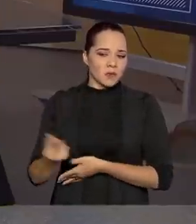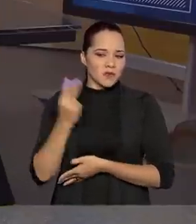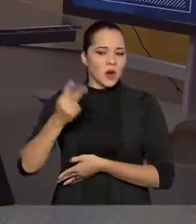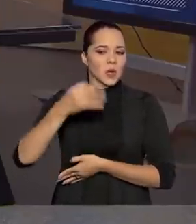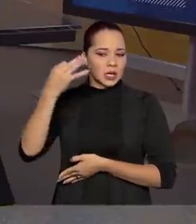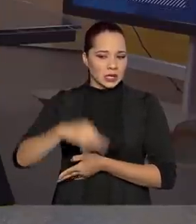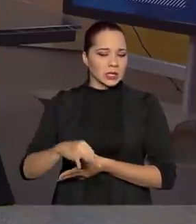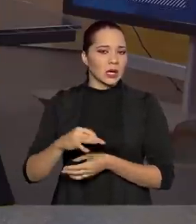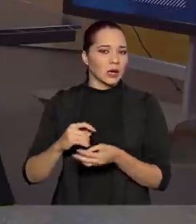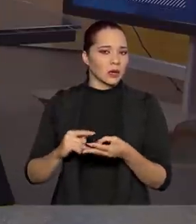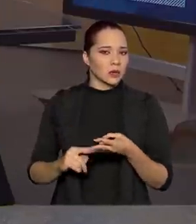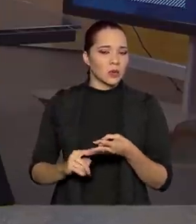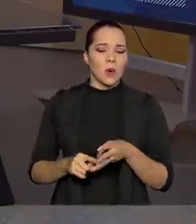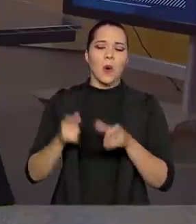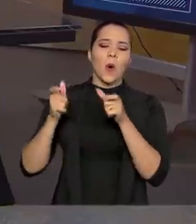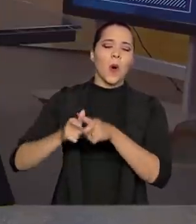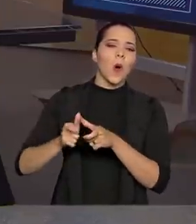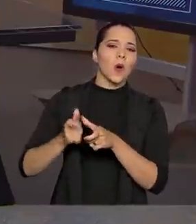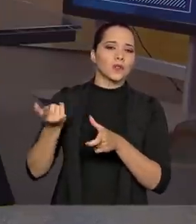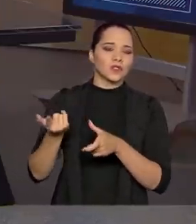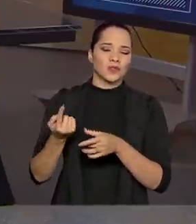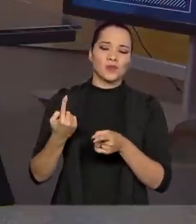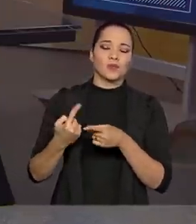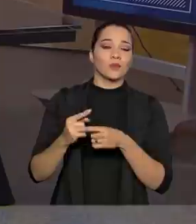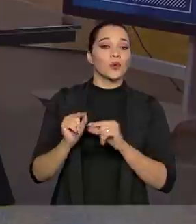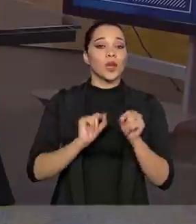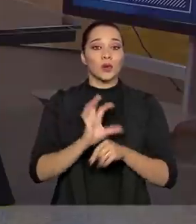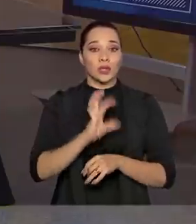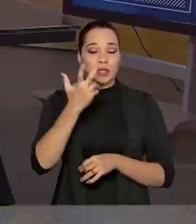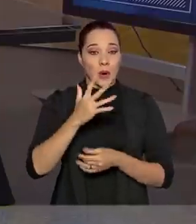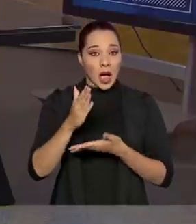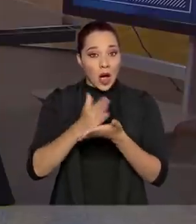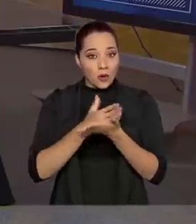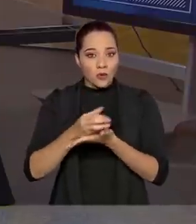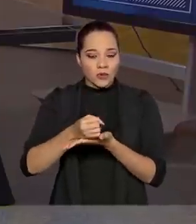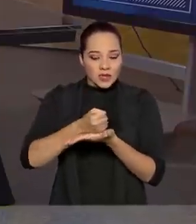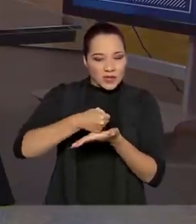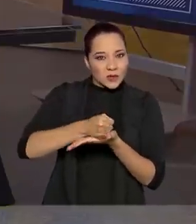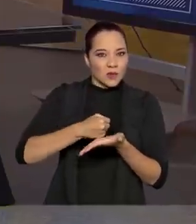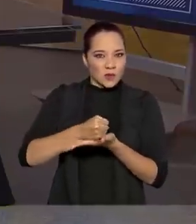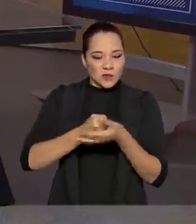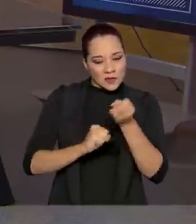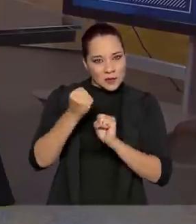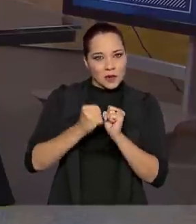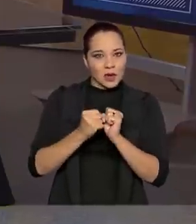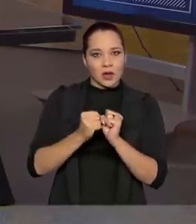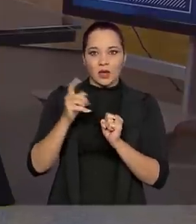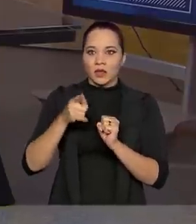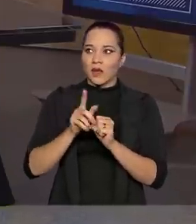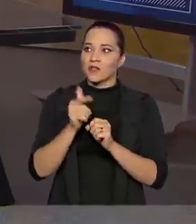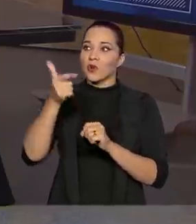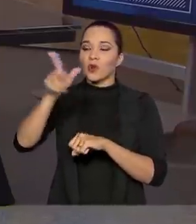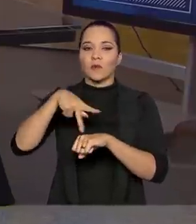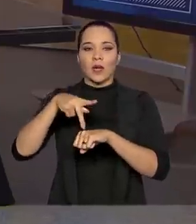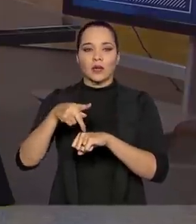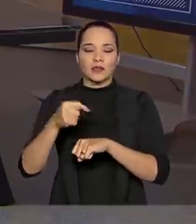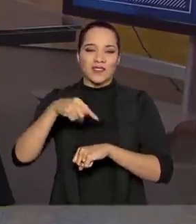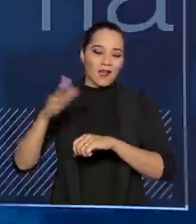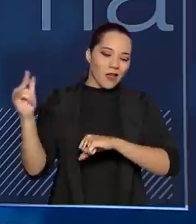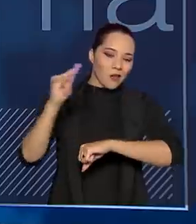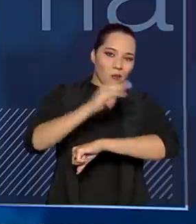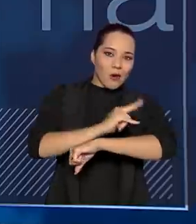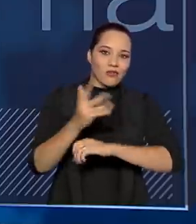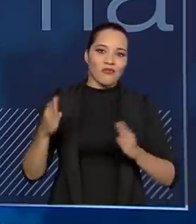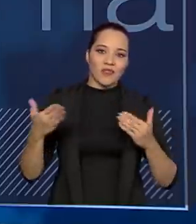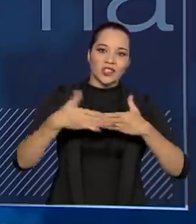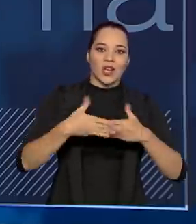desse produto, de onde ele vem, porque o que aconteceu? Alguns insumos chegavam de fora e aí os aeroportos estavam fechados. Então, se você não